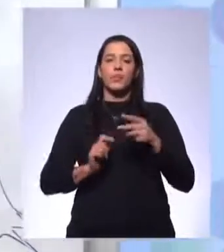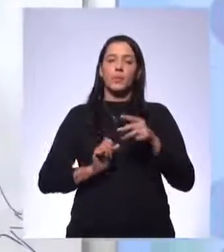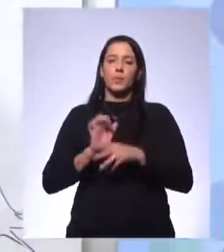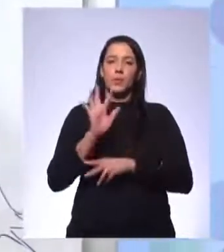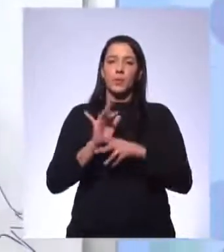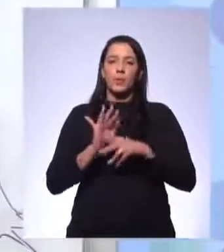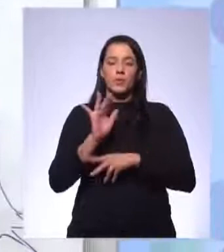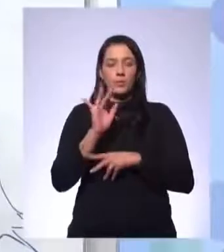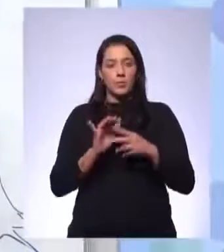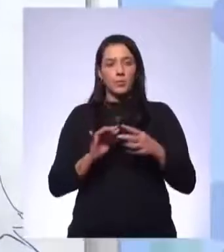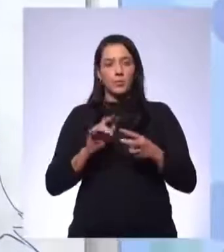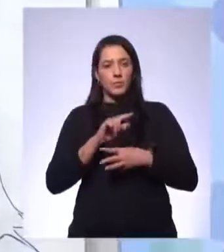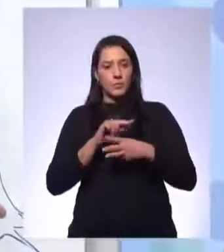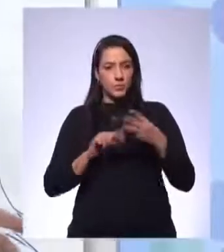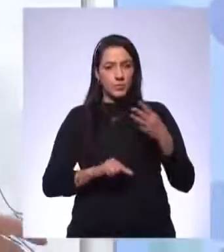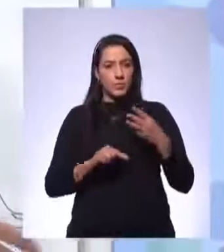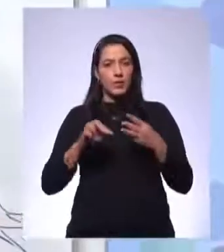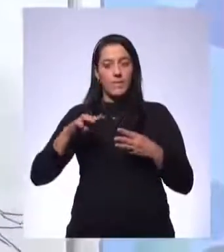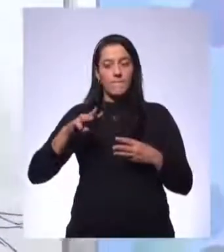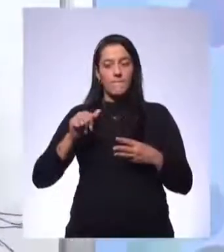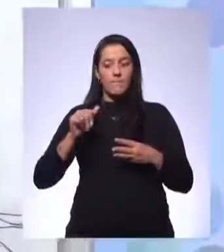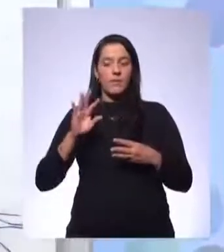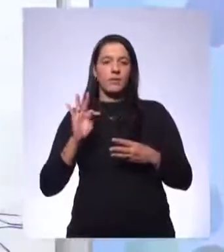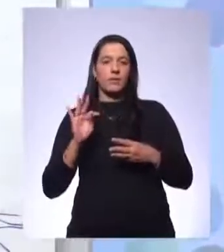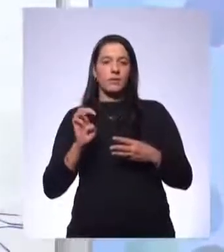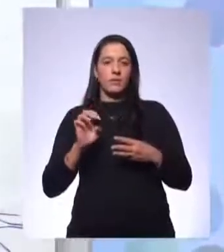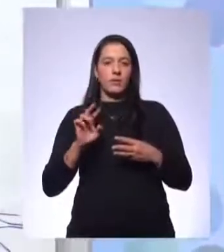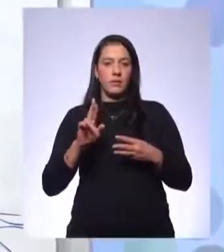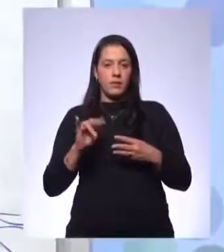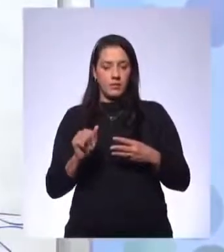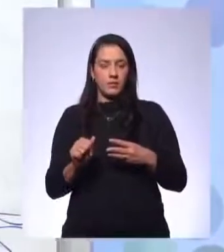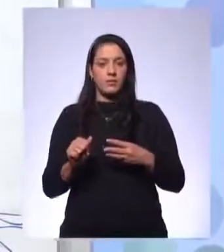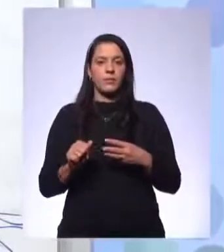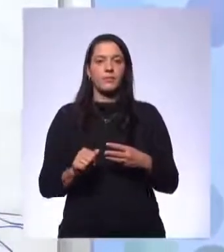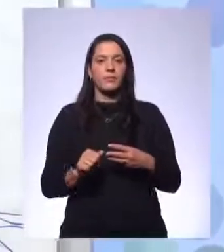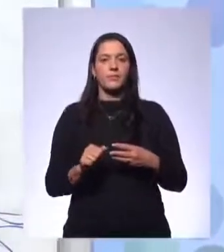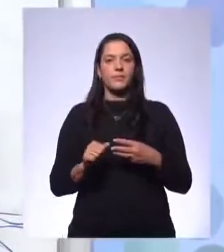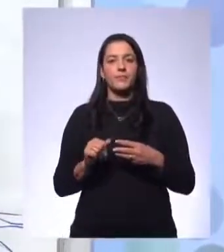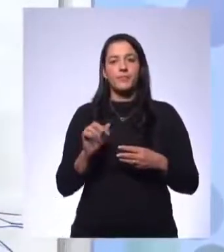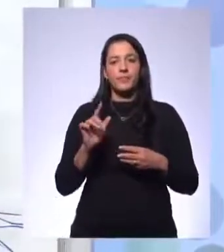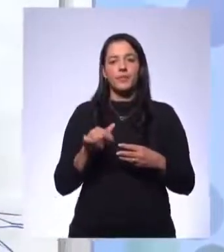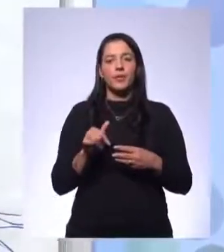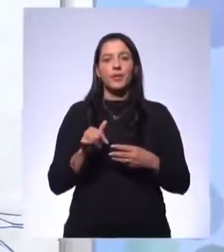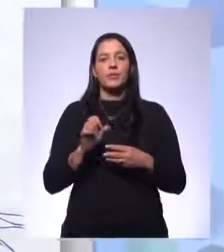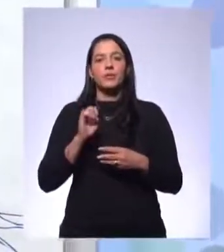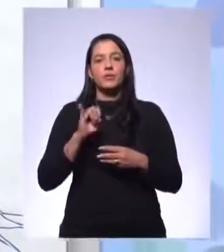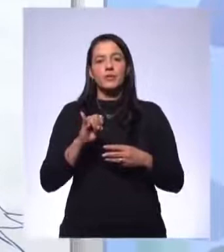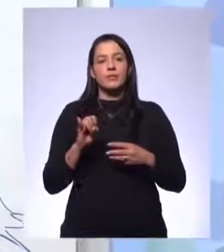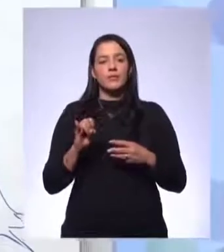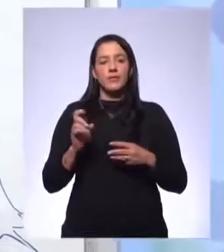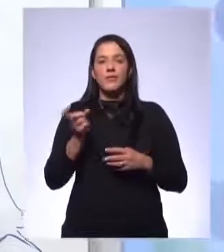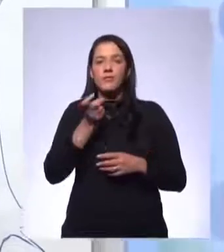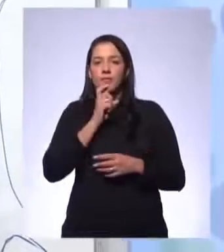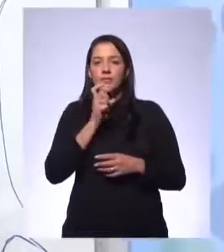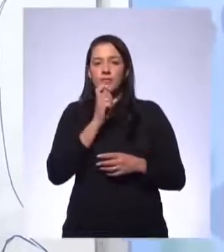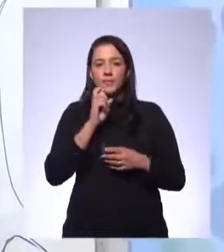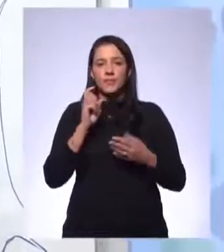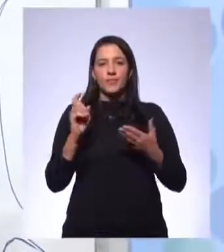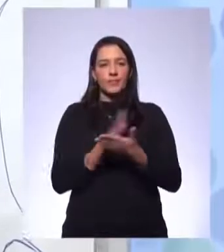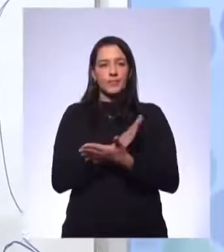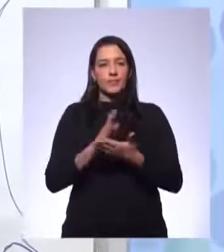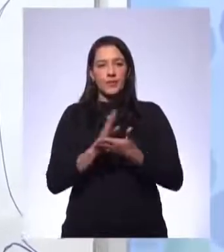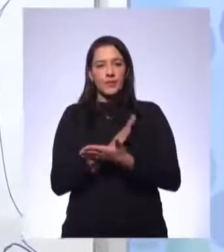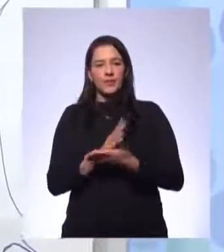temperatura para um estado muito próximo de U0, a gente chama de zero absoluto, se você resfriar muito a matéria, determinadas matérias ficam